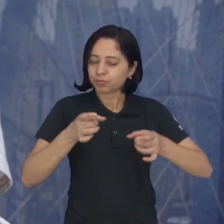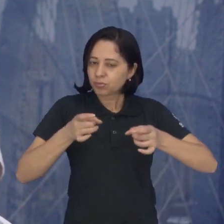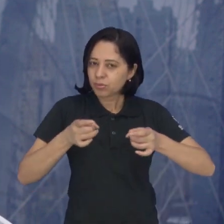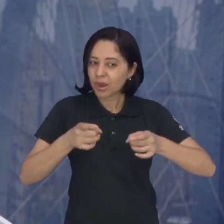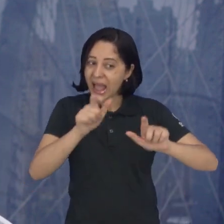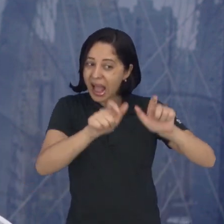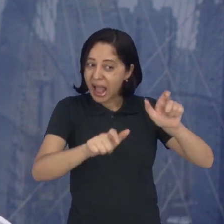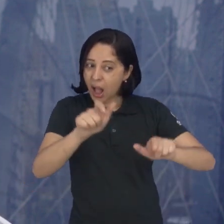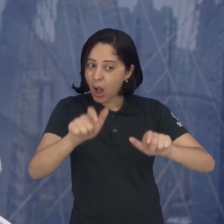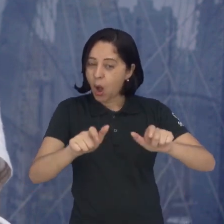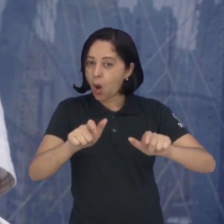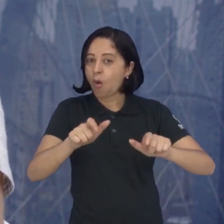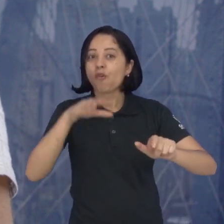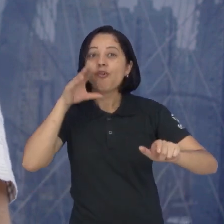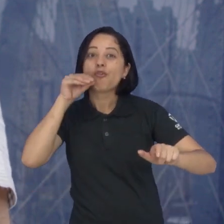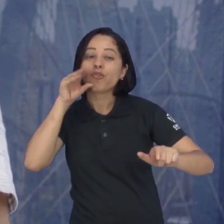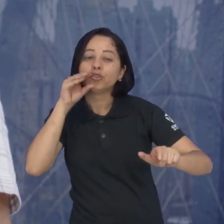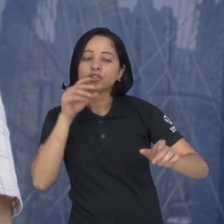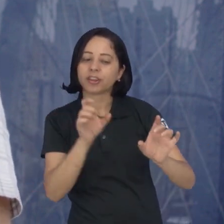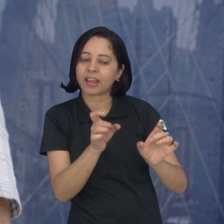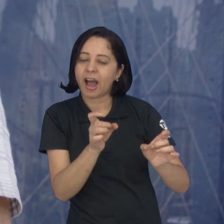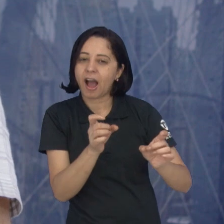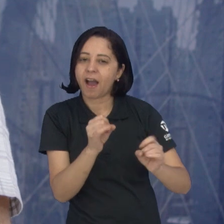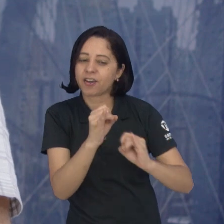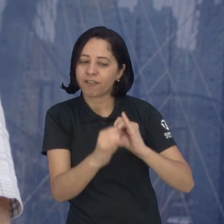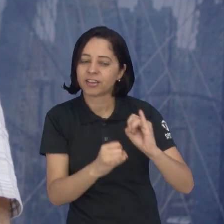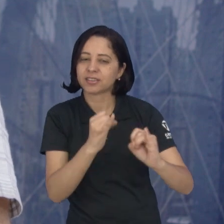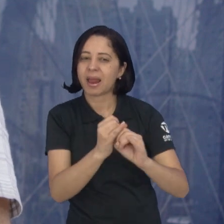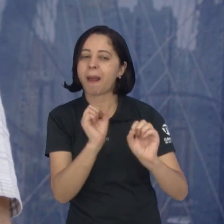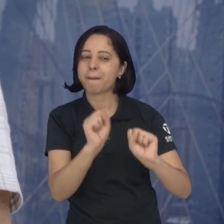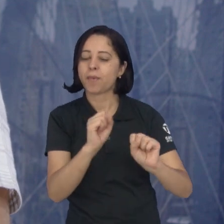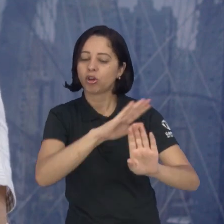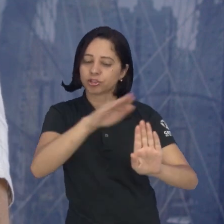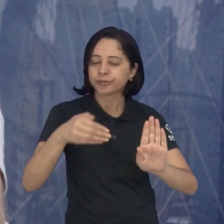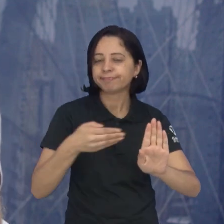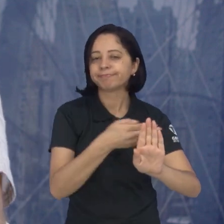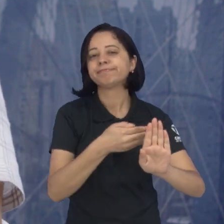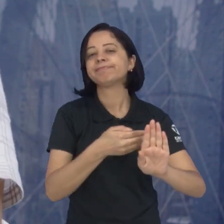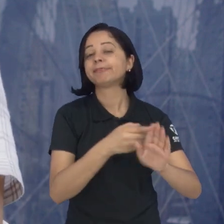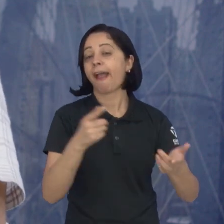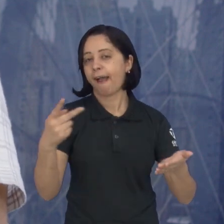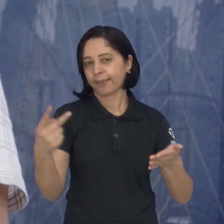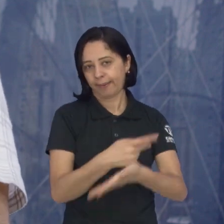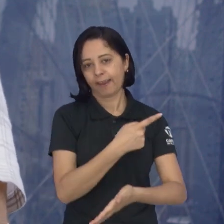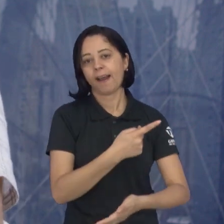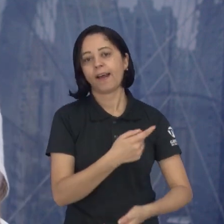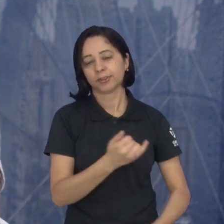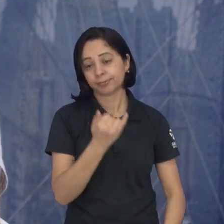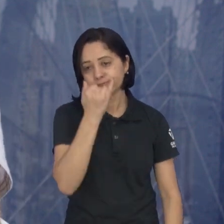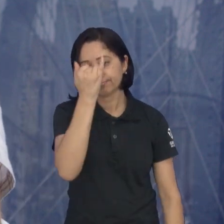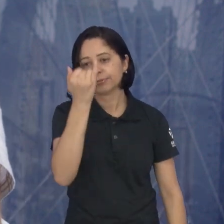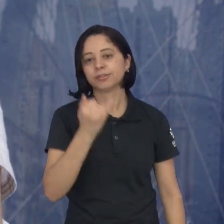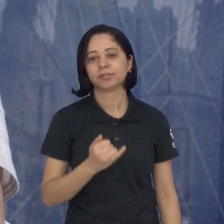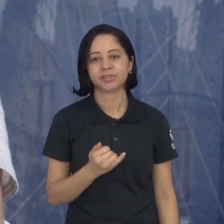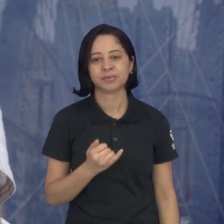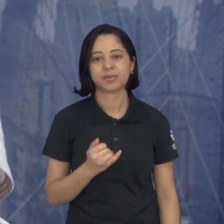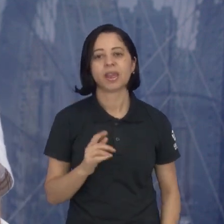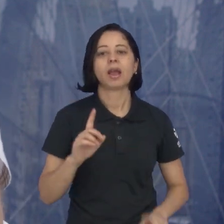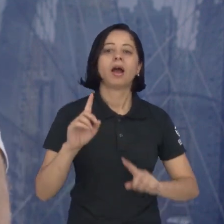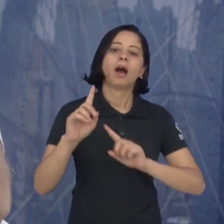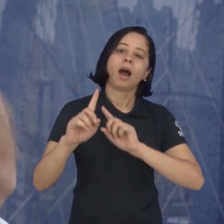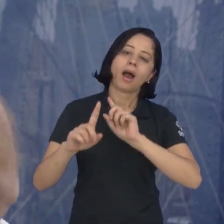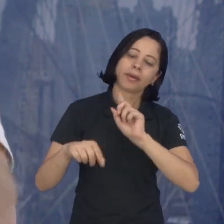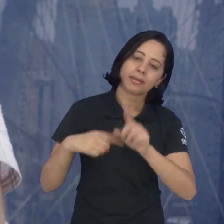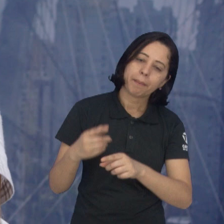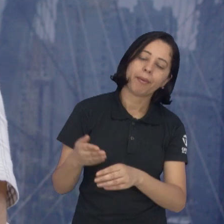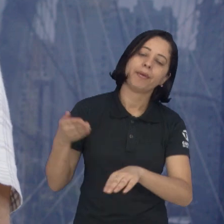são autorizados, podem fazer uma má venda para você, né? Então, claro, você depois vai entrar no site do Reclame